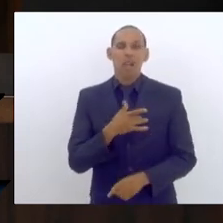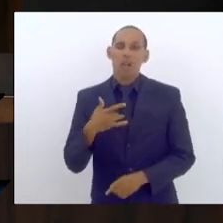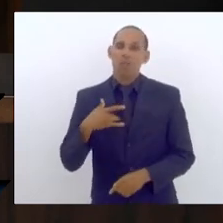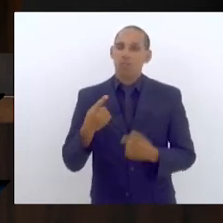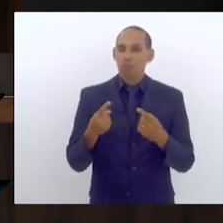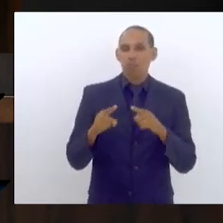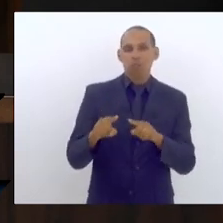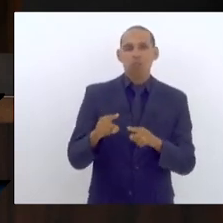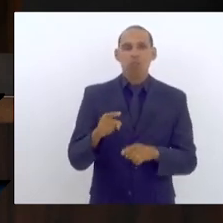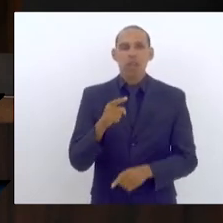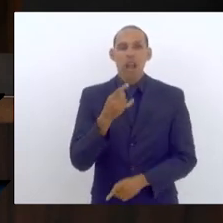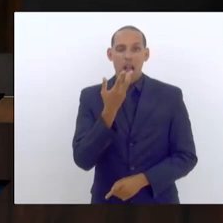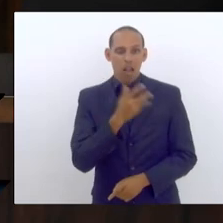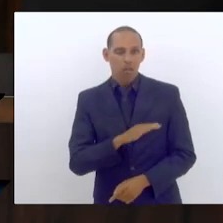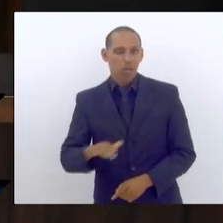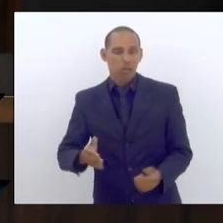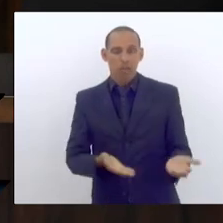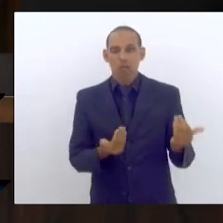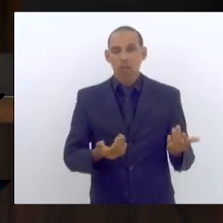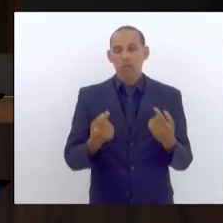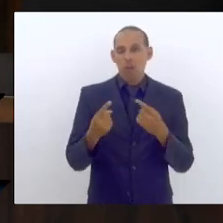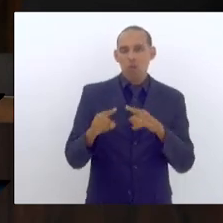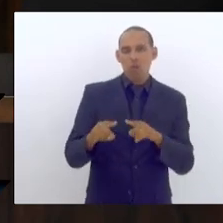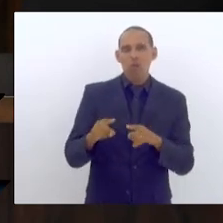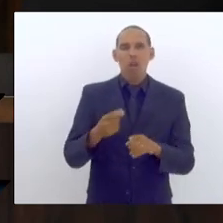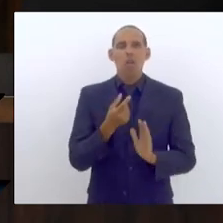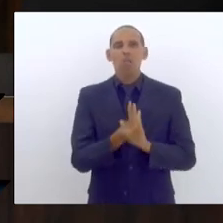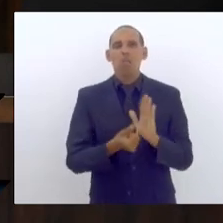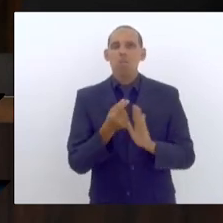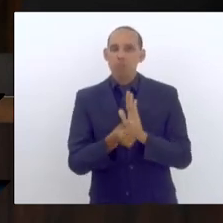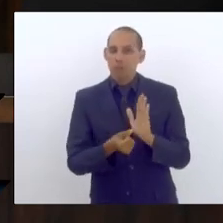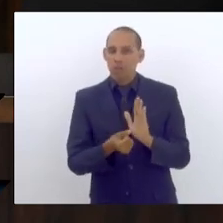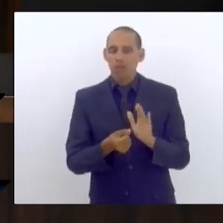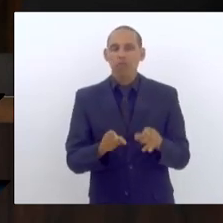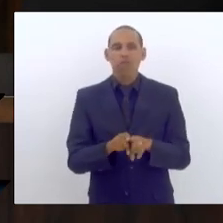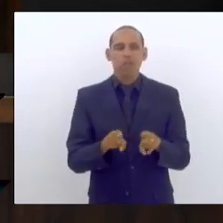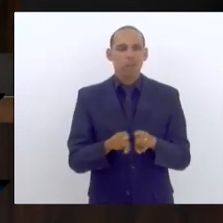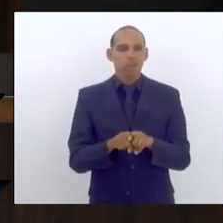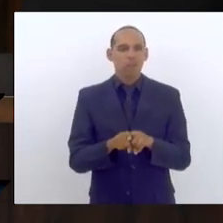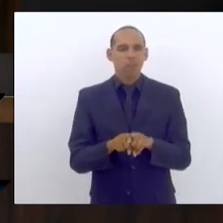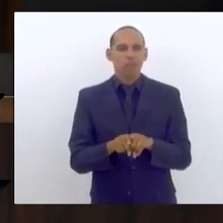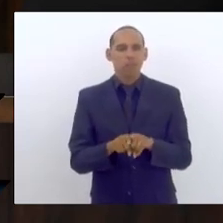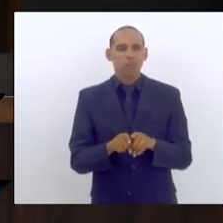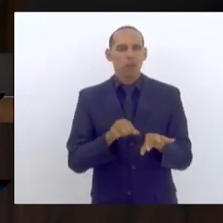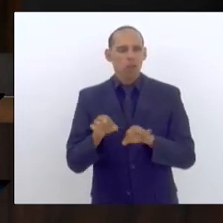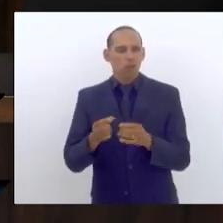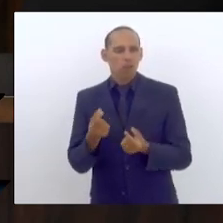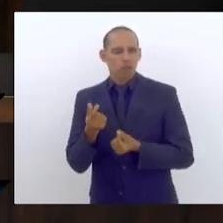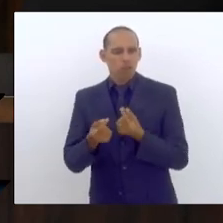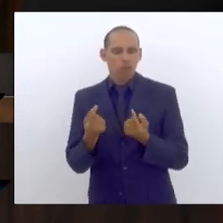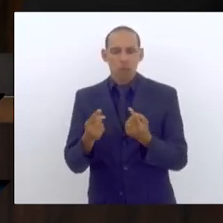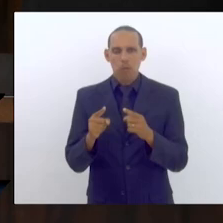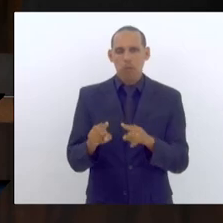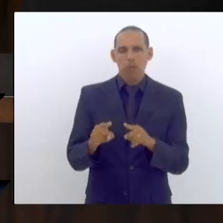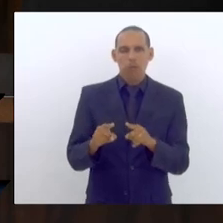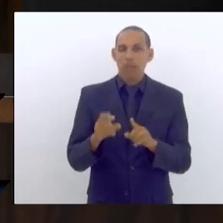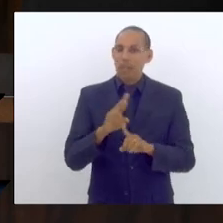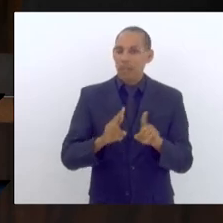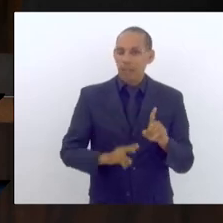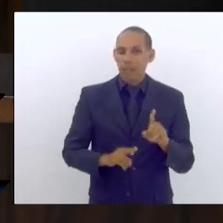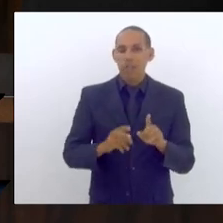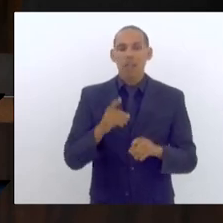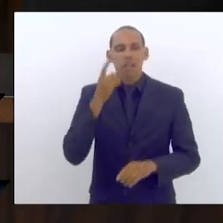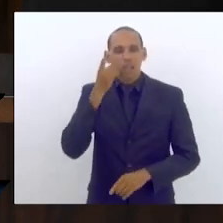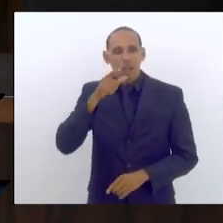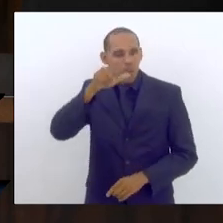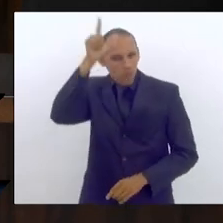contrário, de assuntos da criança, do adolescente, contrário, de orçamento, finanças, fiscalização financeira e controle, contrário. Relatores, deputado Luiz Paulo,